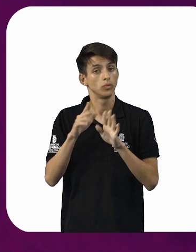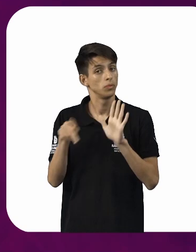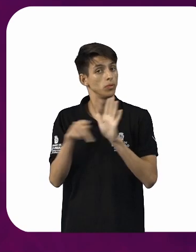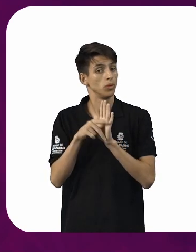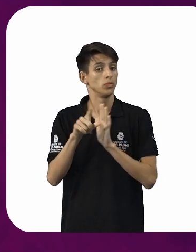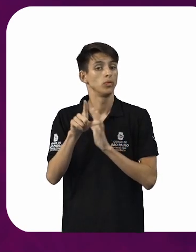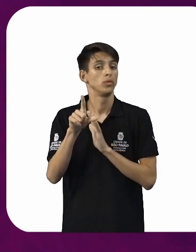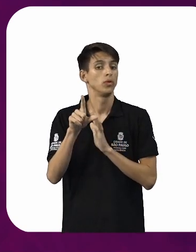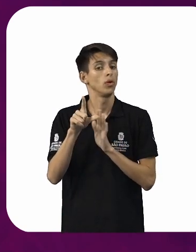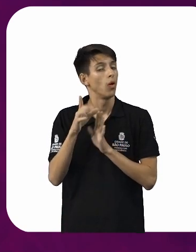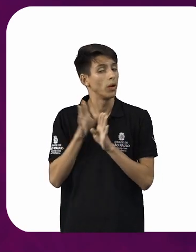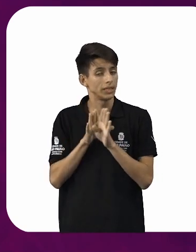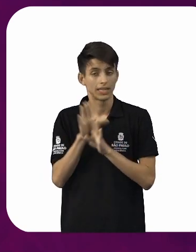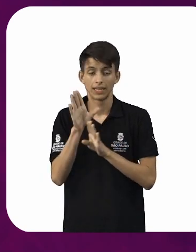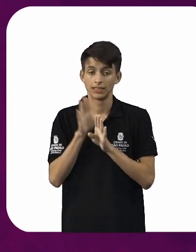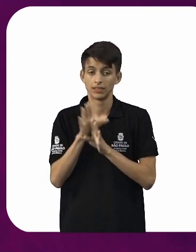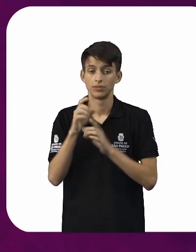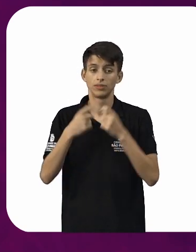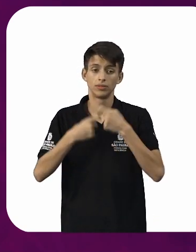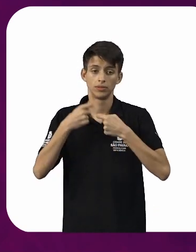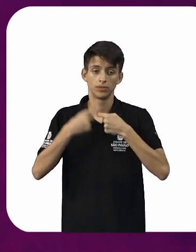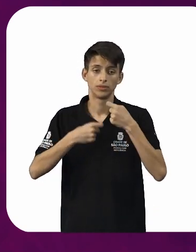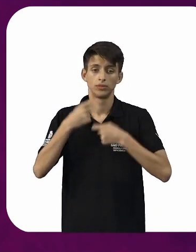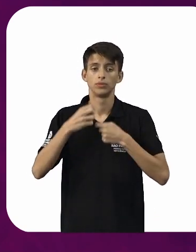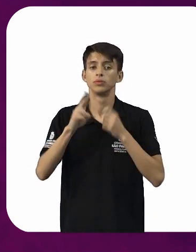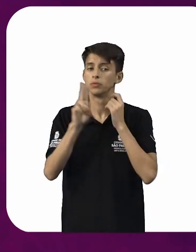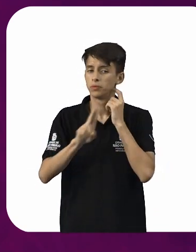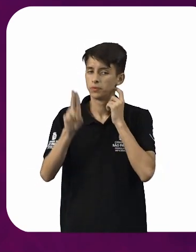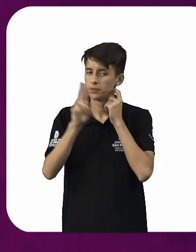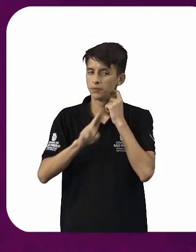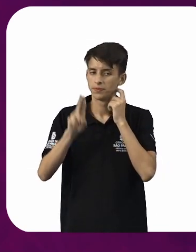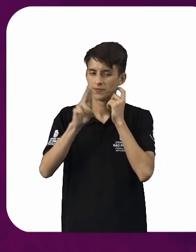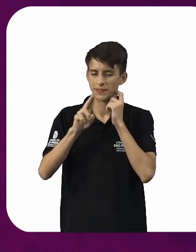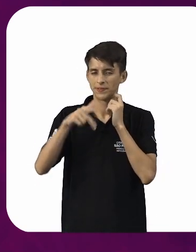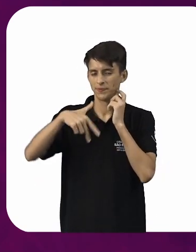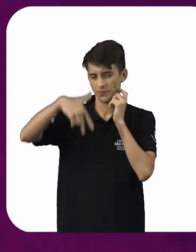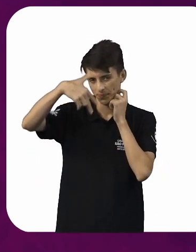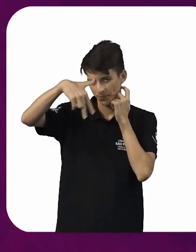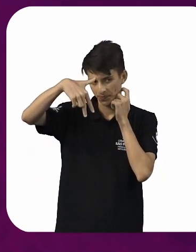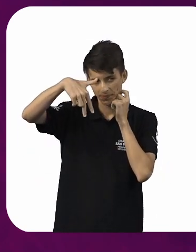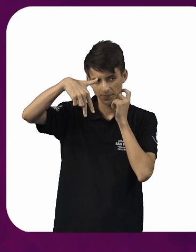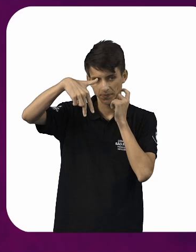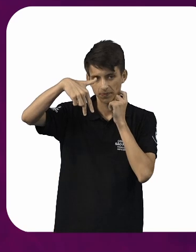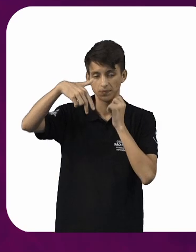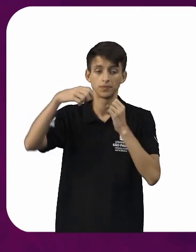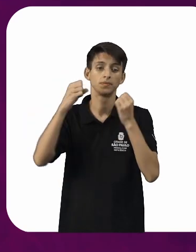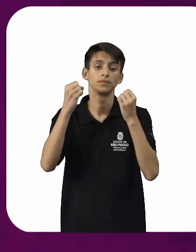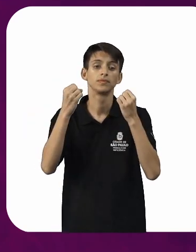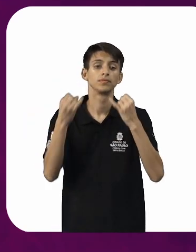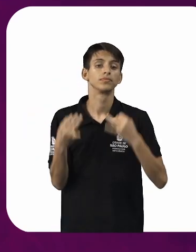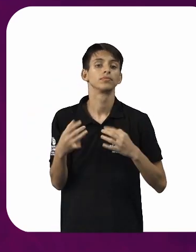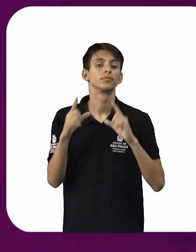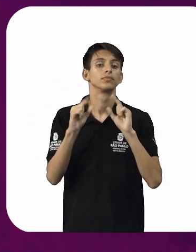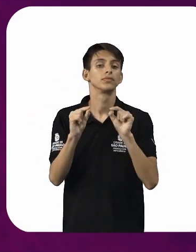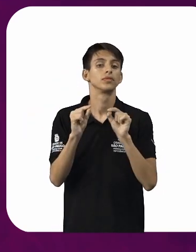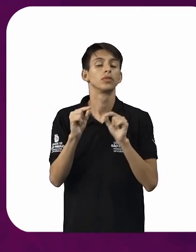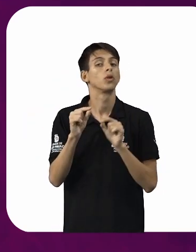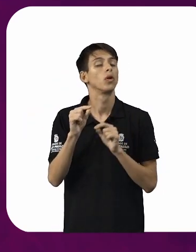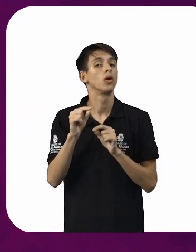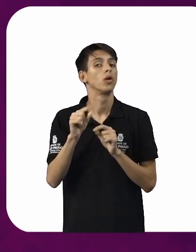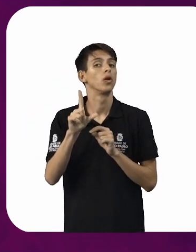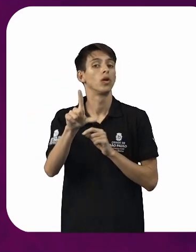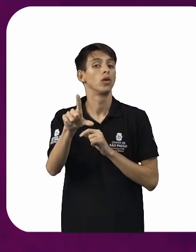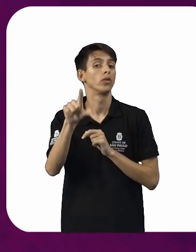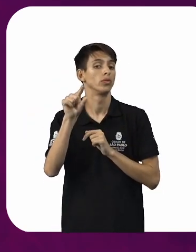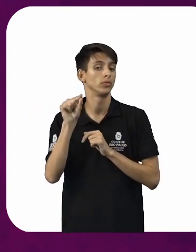orientação sexual, a gente usa um bonequinho nas aulas, né? Então, a questão de orientação sexual, a gente associa,